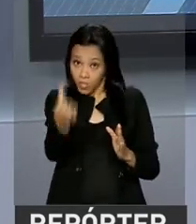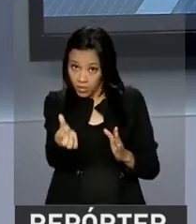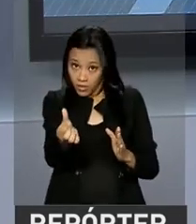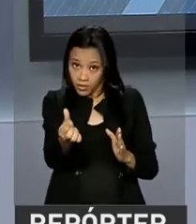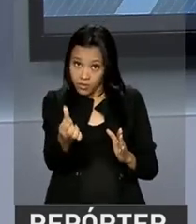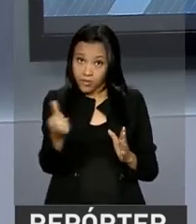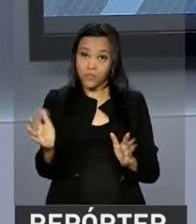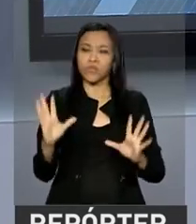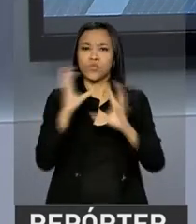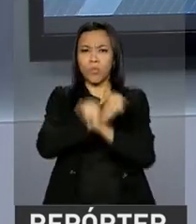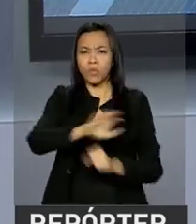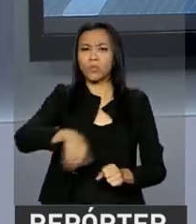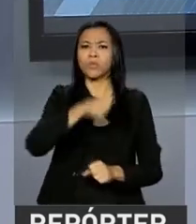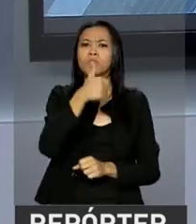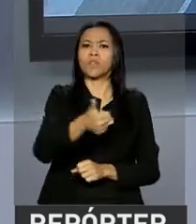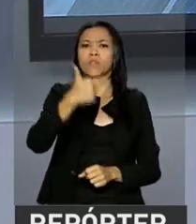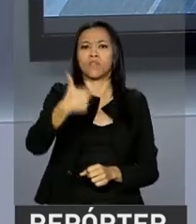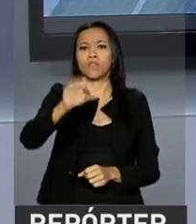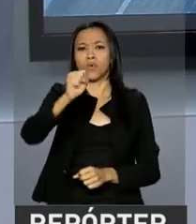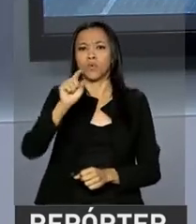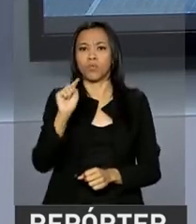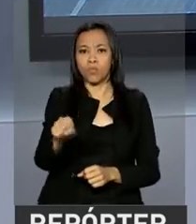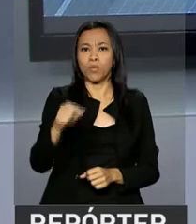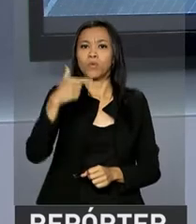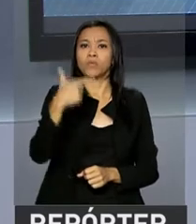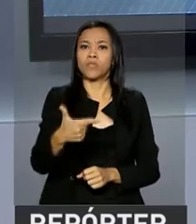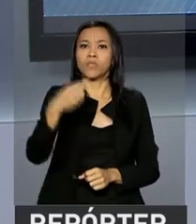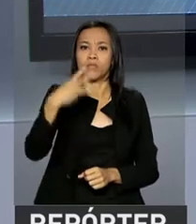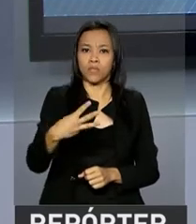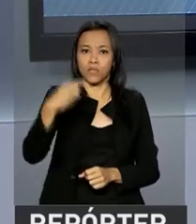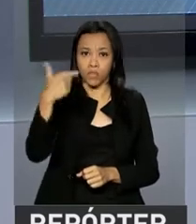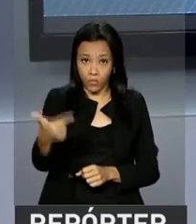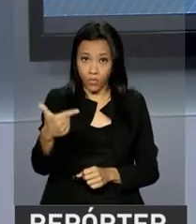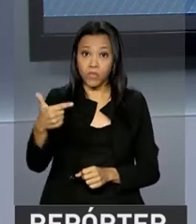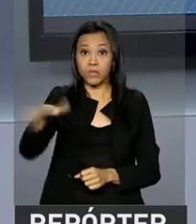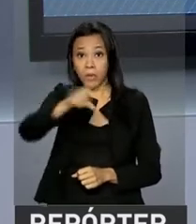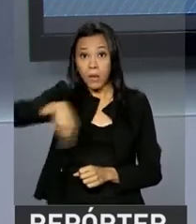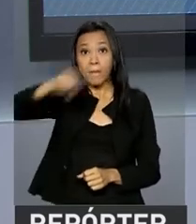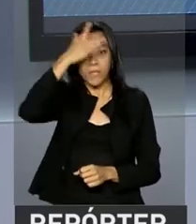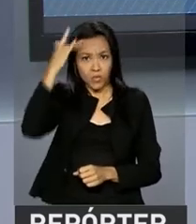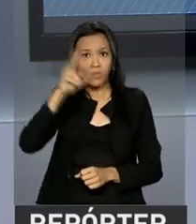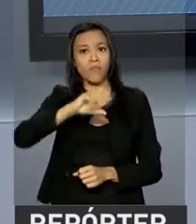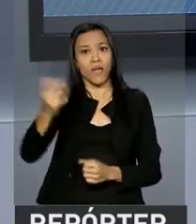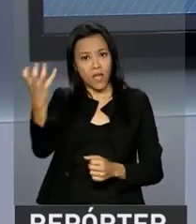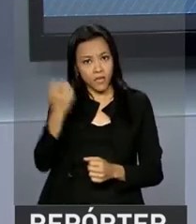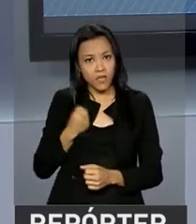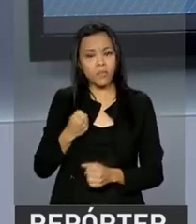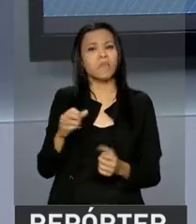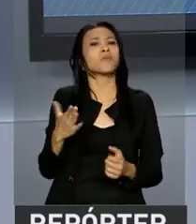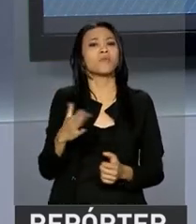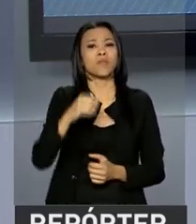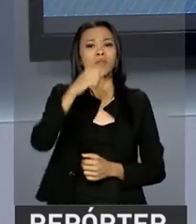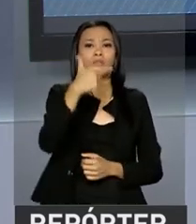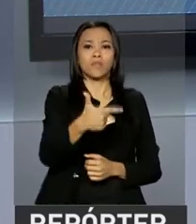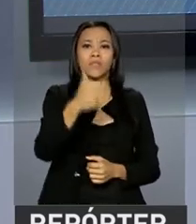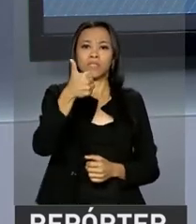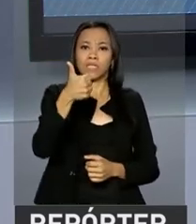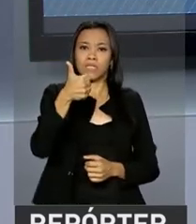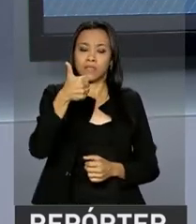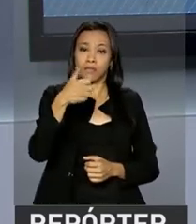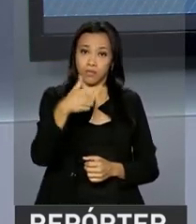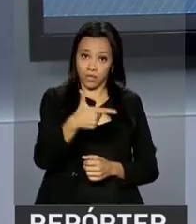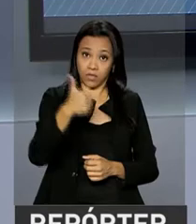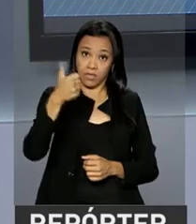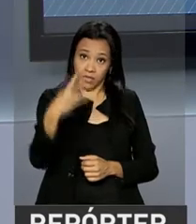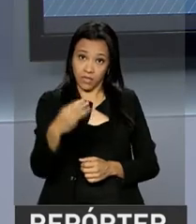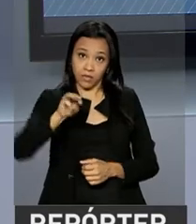no total 128 mil 232 contribuintes vão receber aproximadamente 213 milhões de